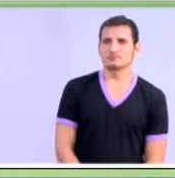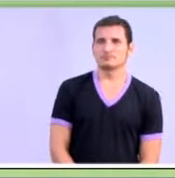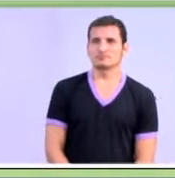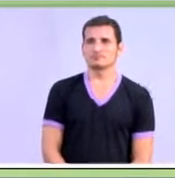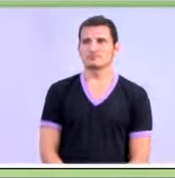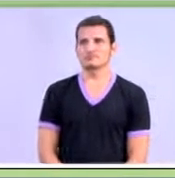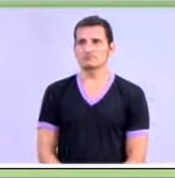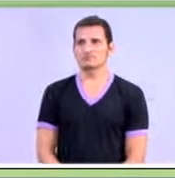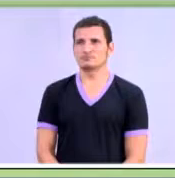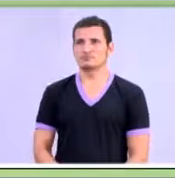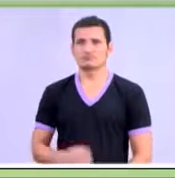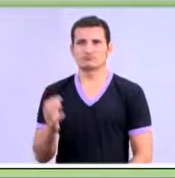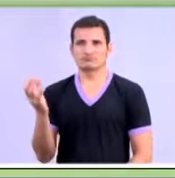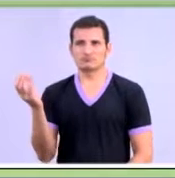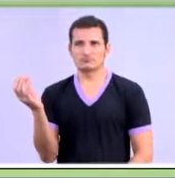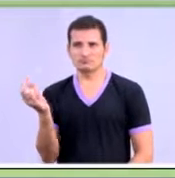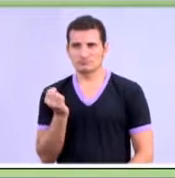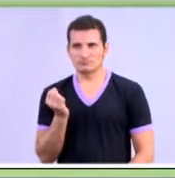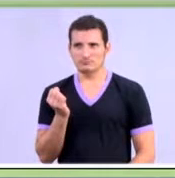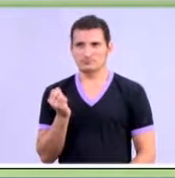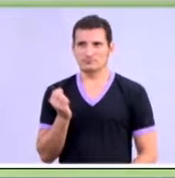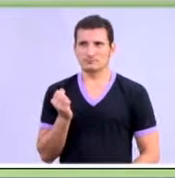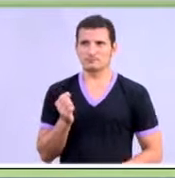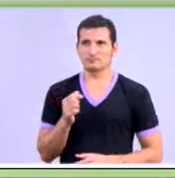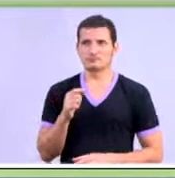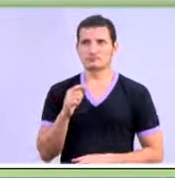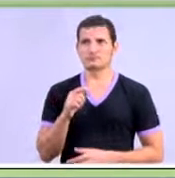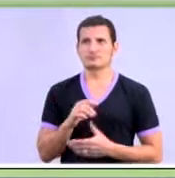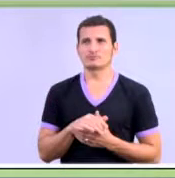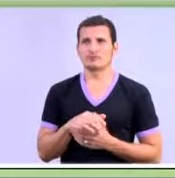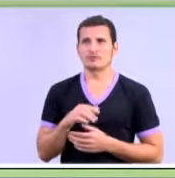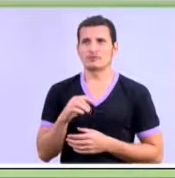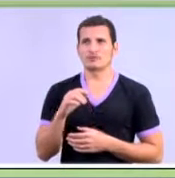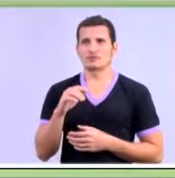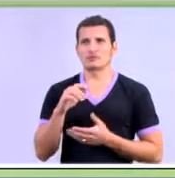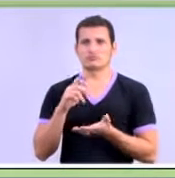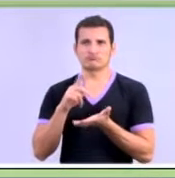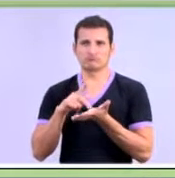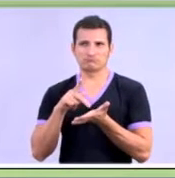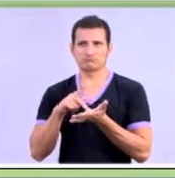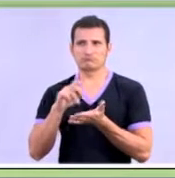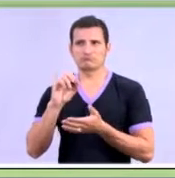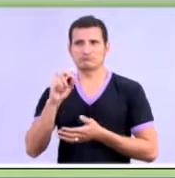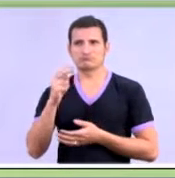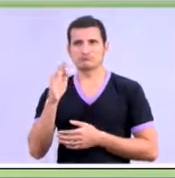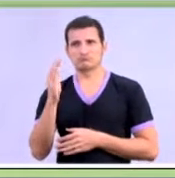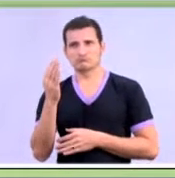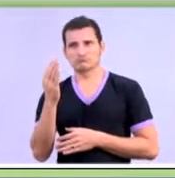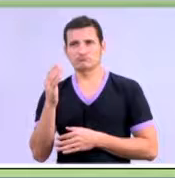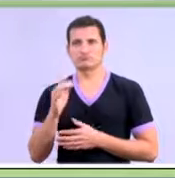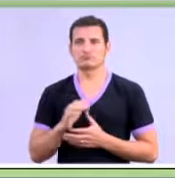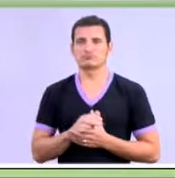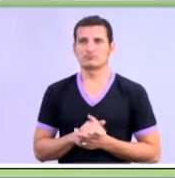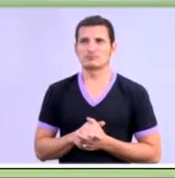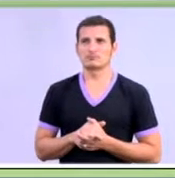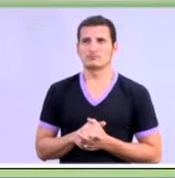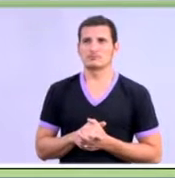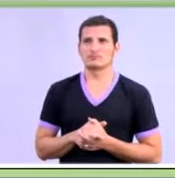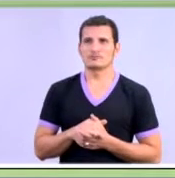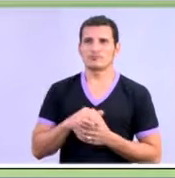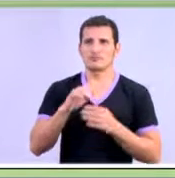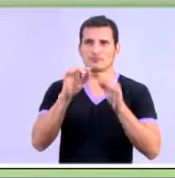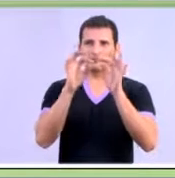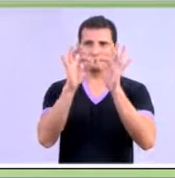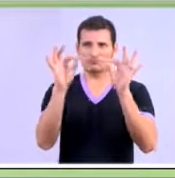defini o sacar, ele vai retornar o valor se é verdadeiro se eu conseguir, ou falso se eu não conseguir. Na primeira linha